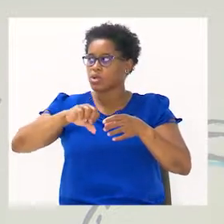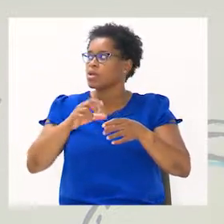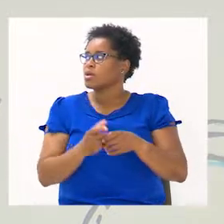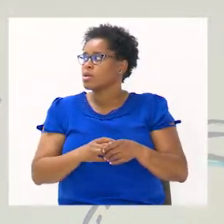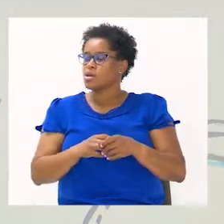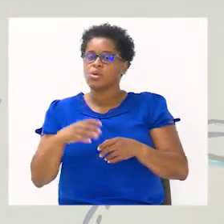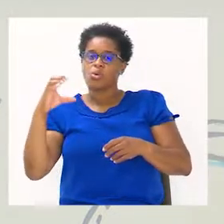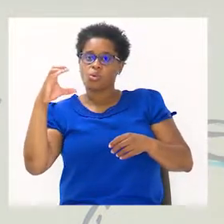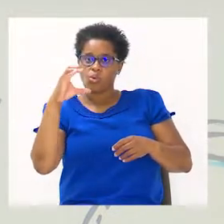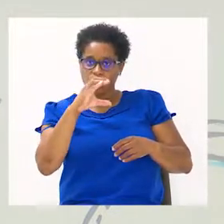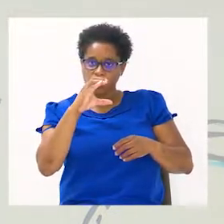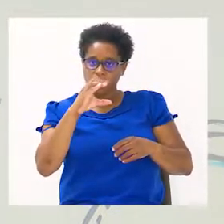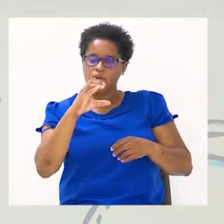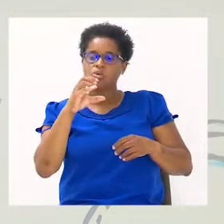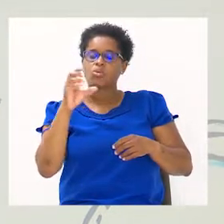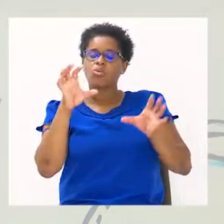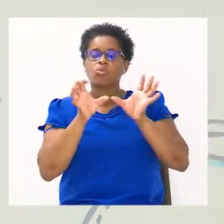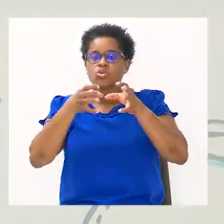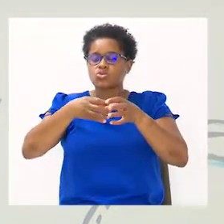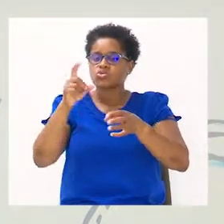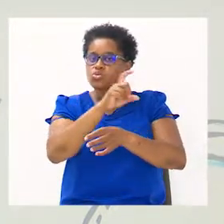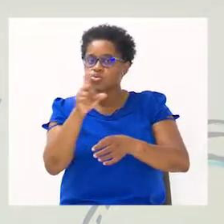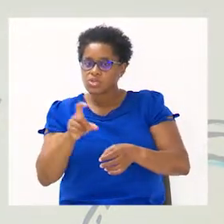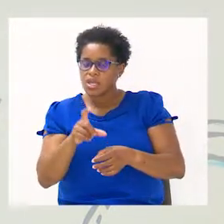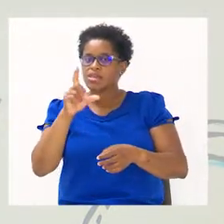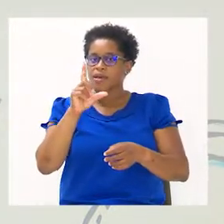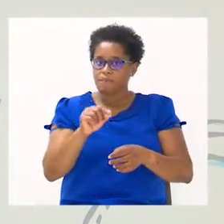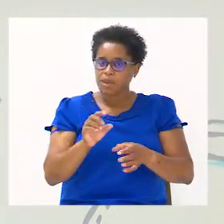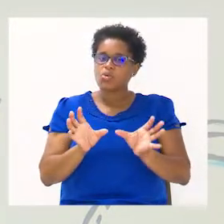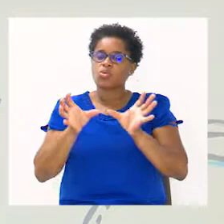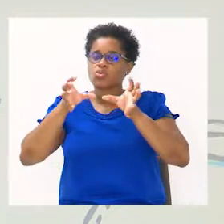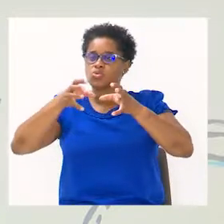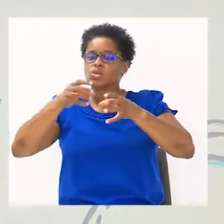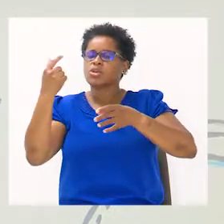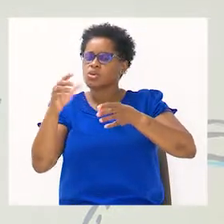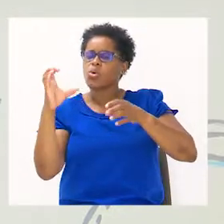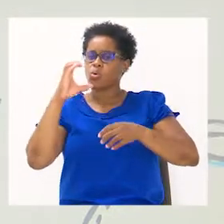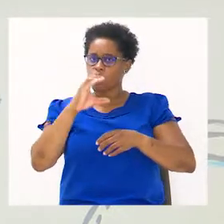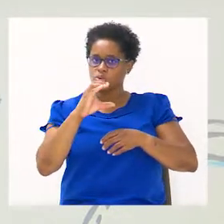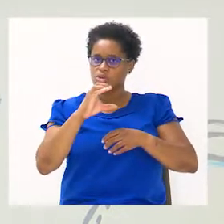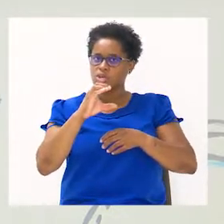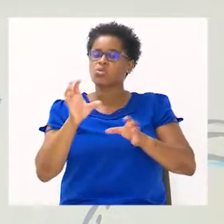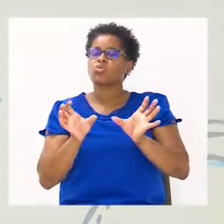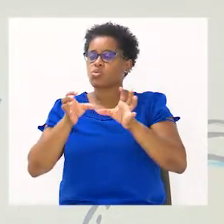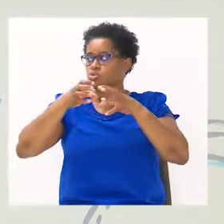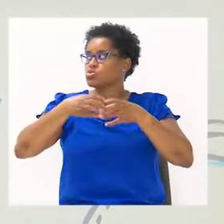contém o conjunto N. Então, podem verificar que o conjunto